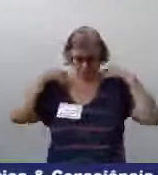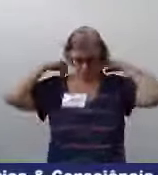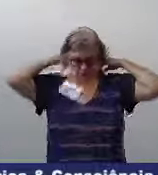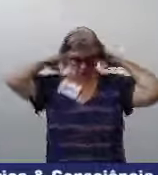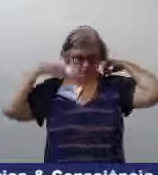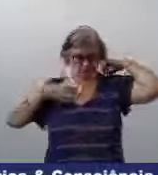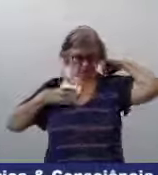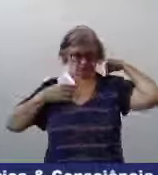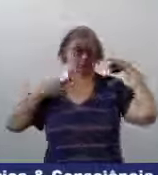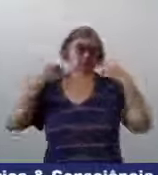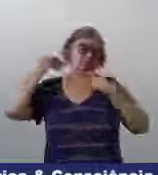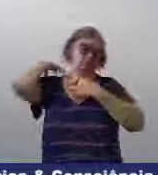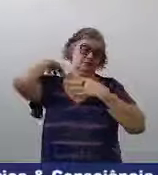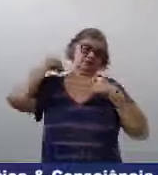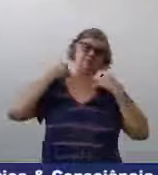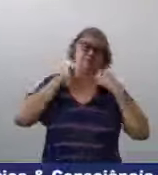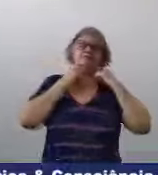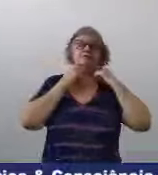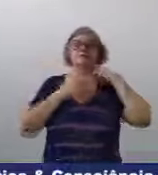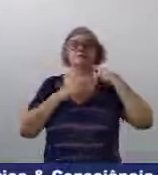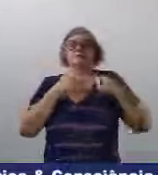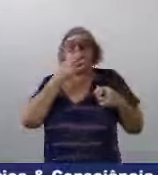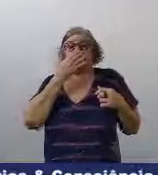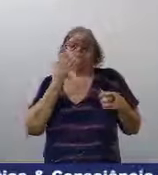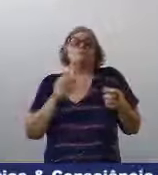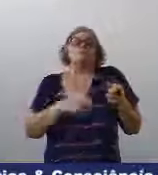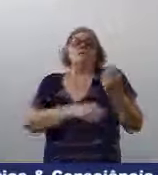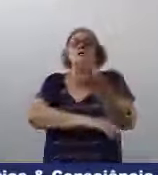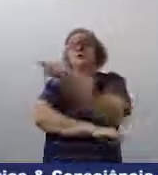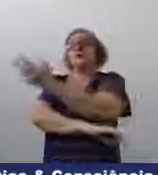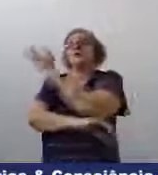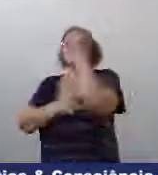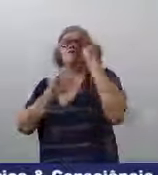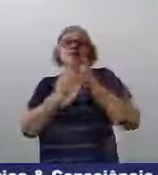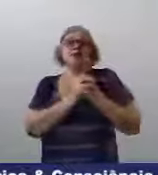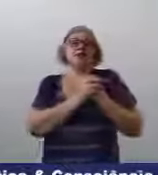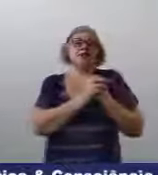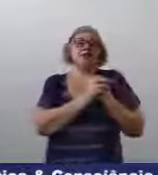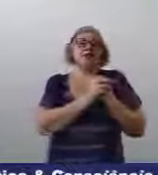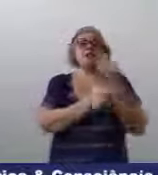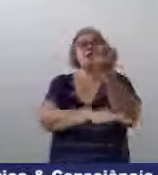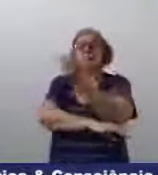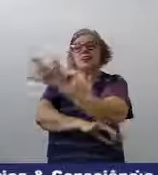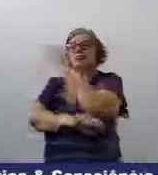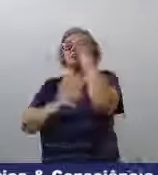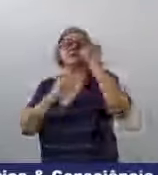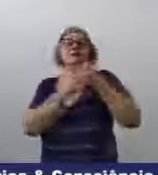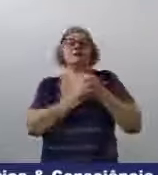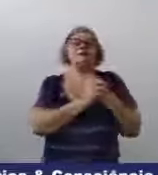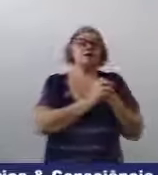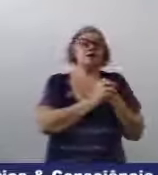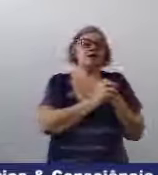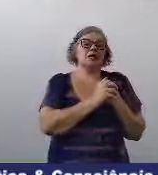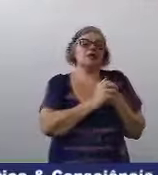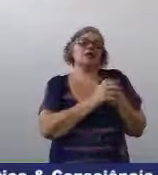a camada de gelo é apenas superficial, na primavera ela derrete, e como a água é um bom isolante térmico, os peixinhos todos sobreviveram lá embaixo,